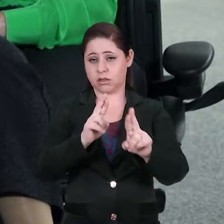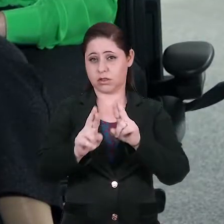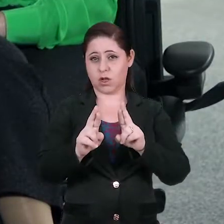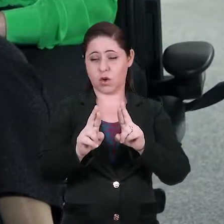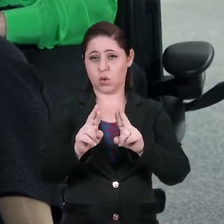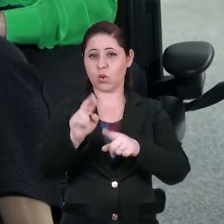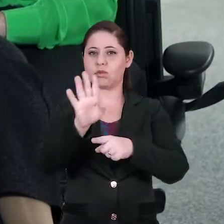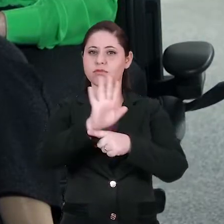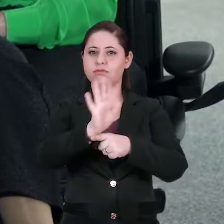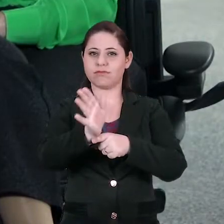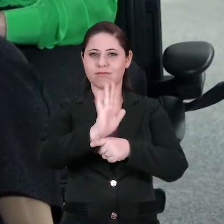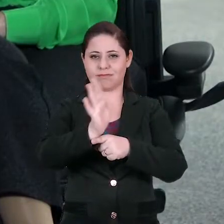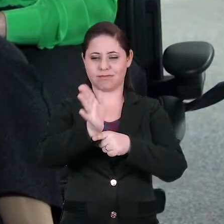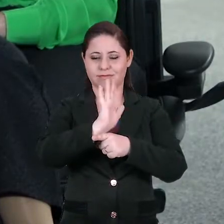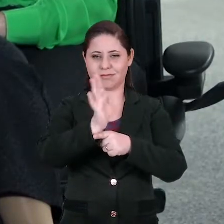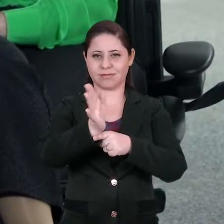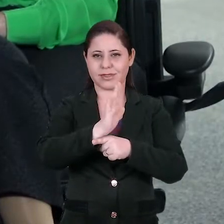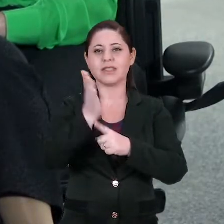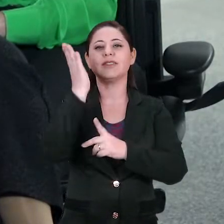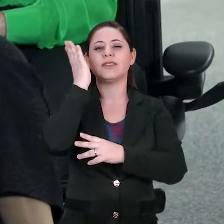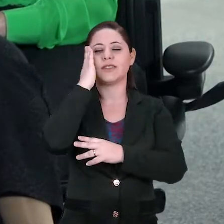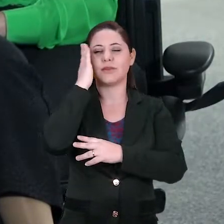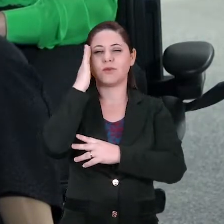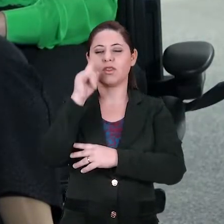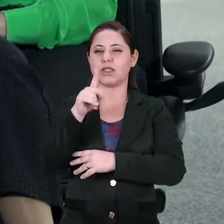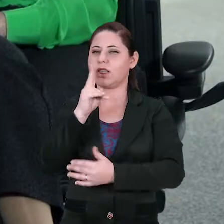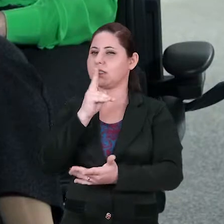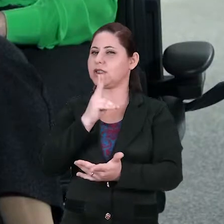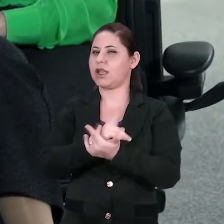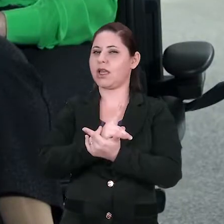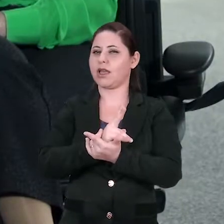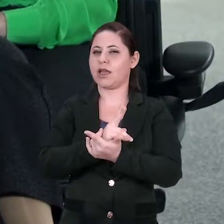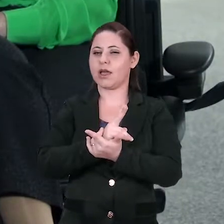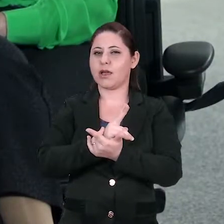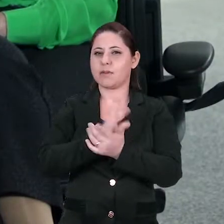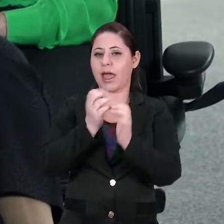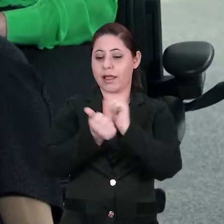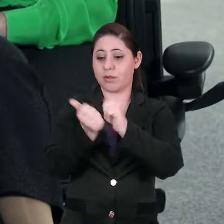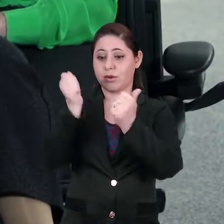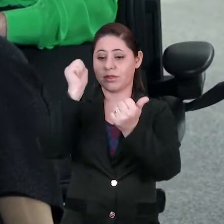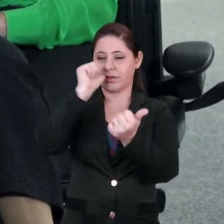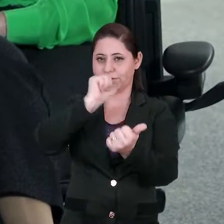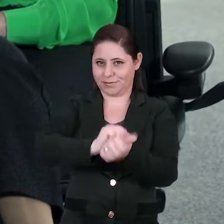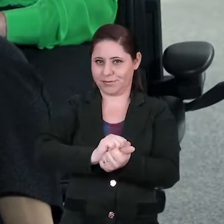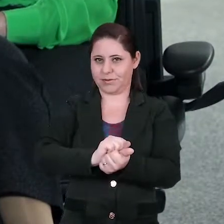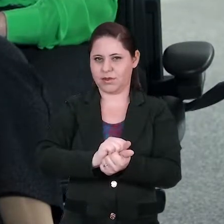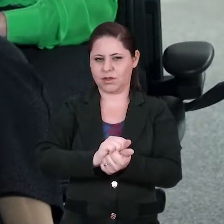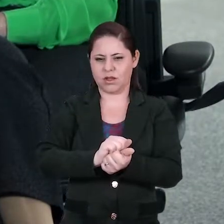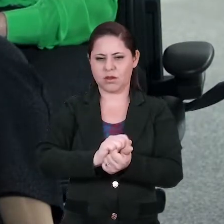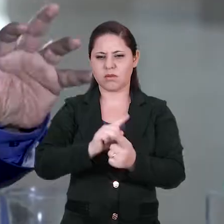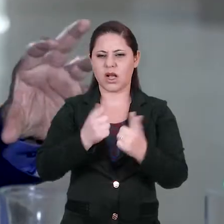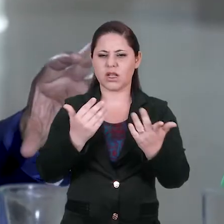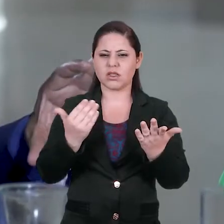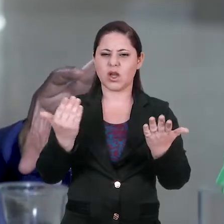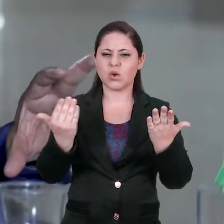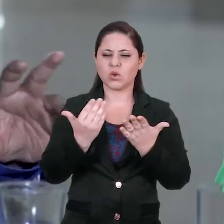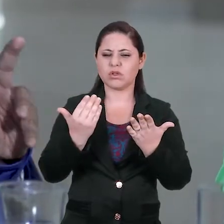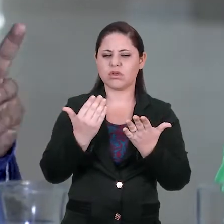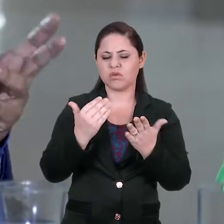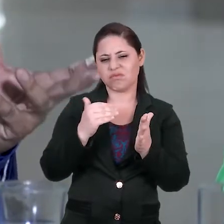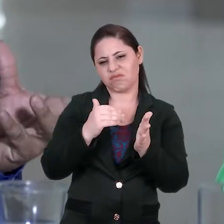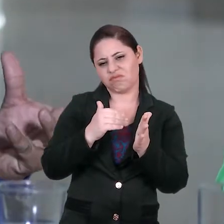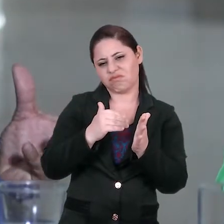relação também com o cinema. Eu sei que você sempre está se atualizando e